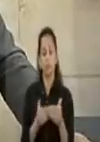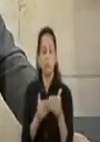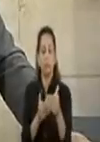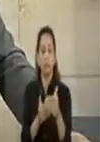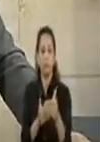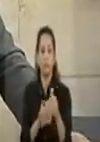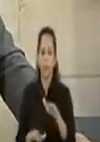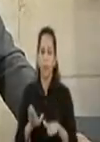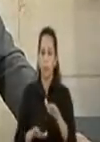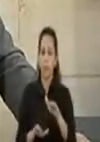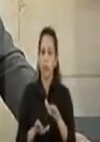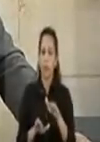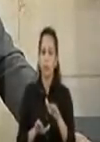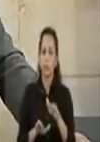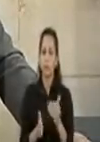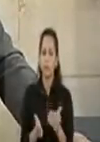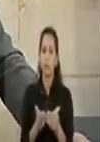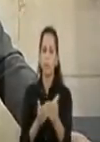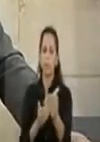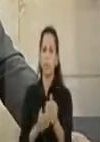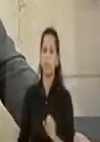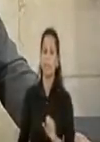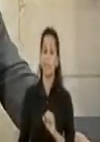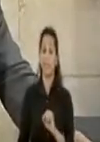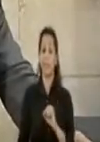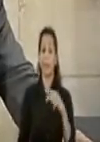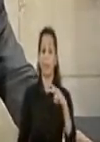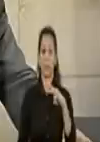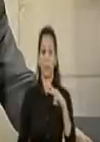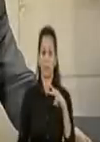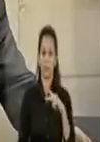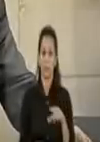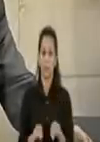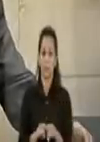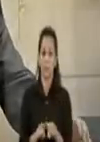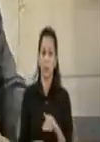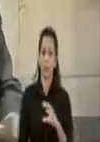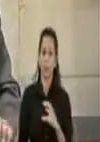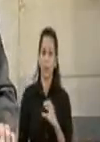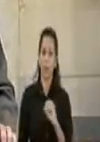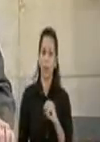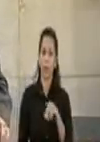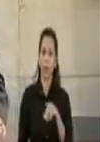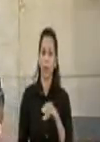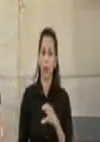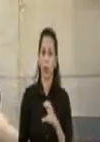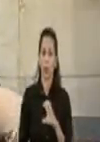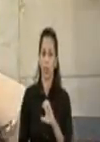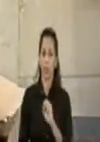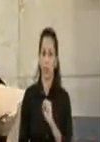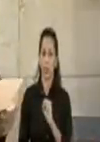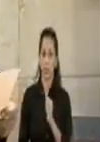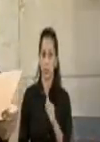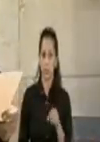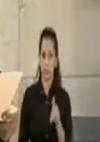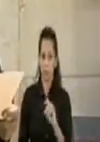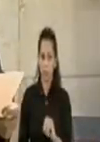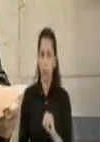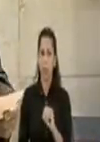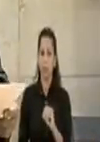de fato, as privatizações, as concessões, de fato, acontecerem. Muito bem.